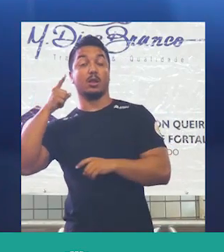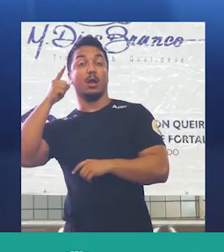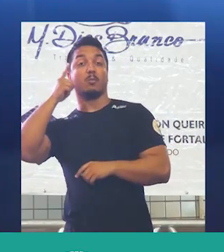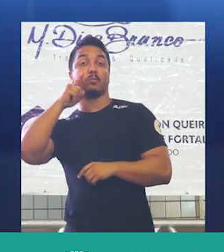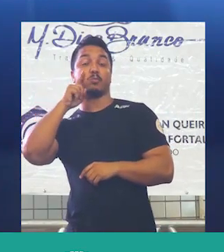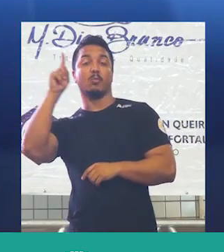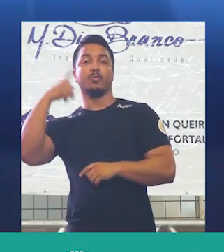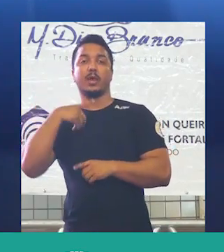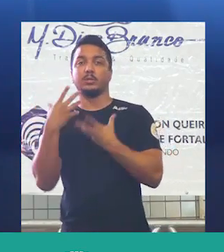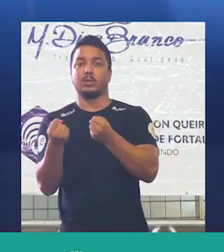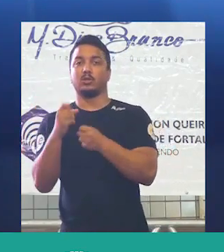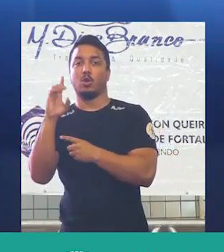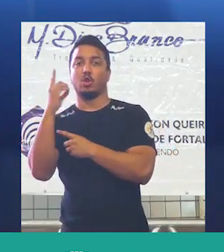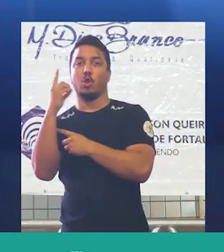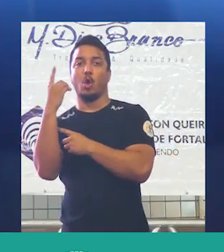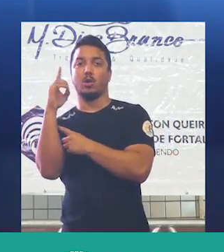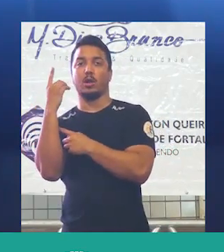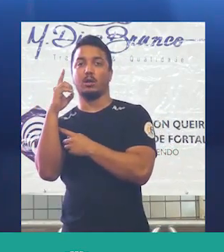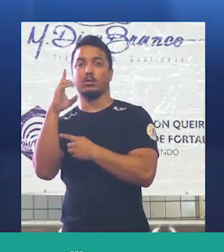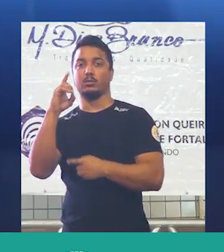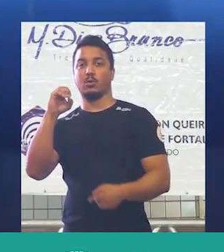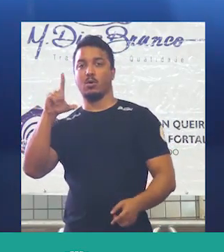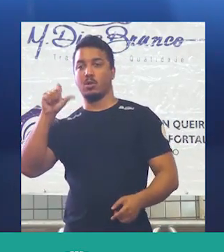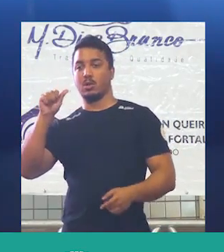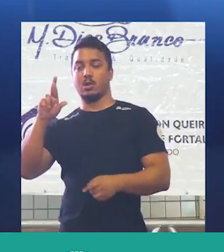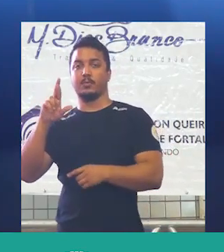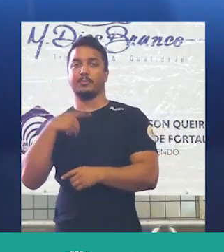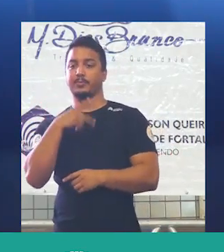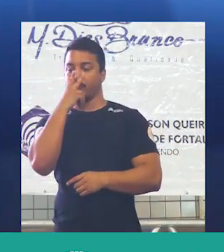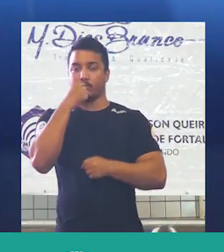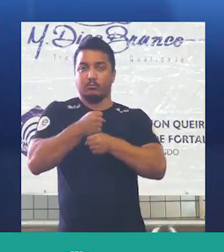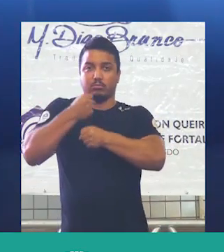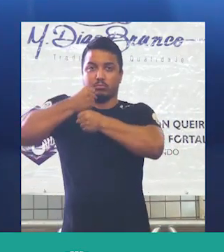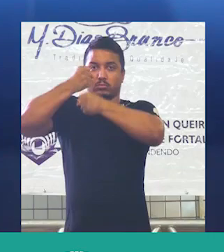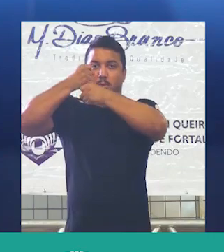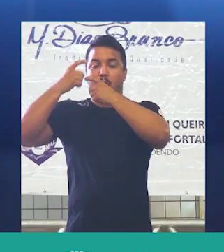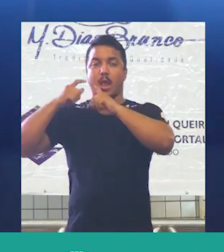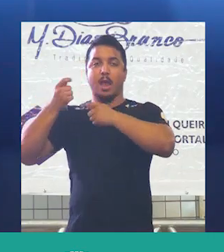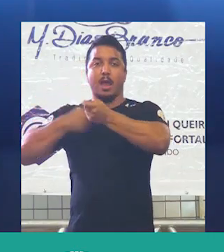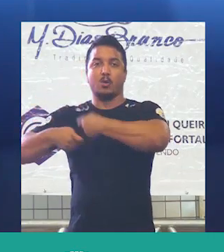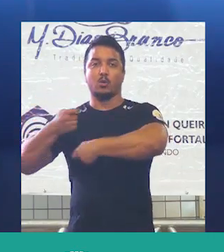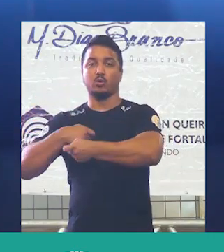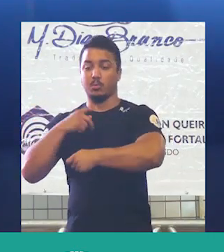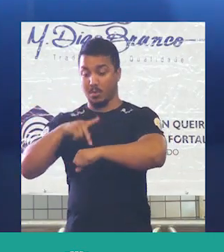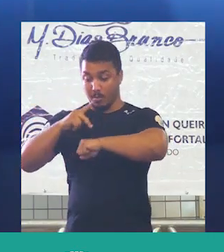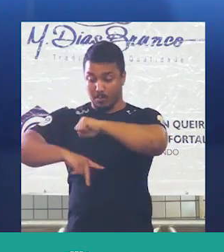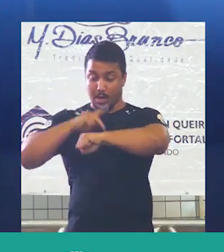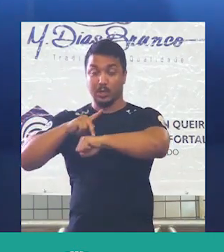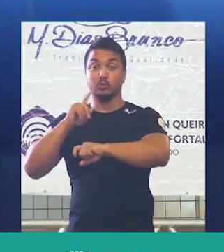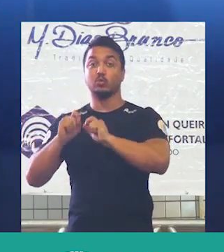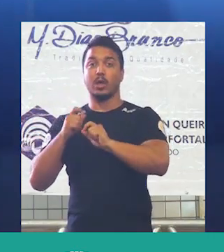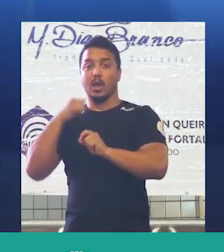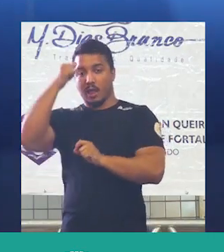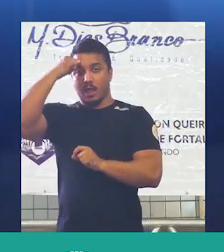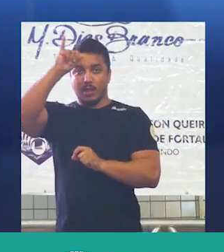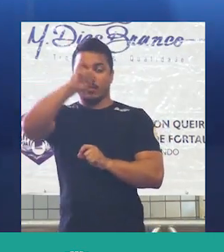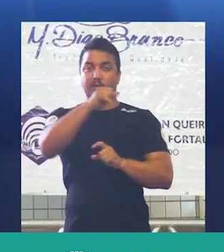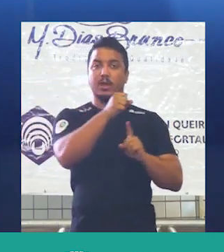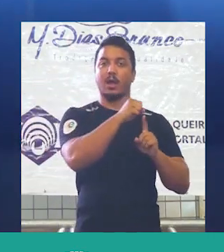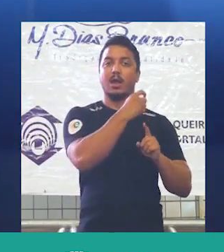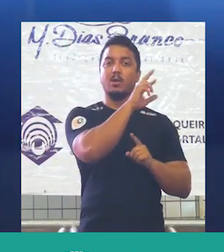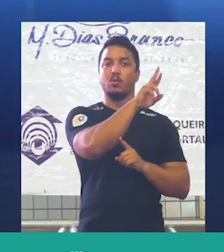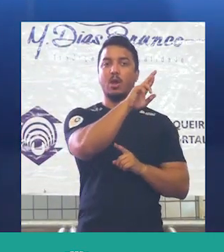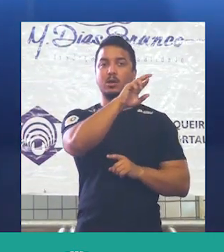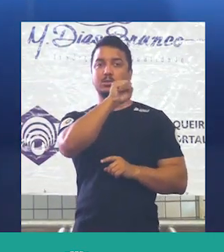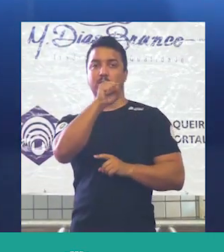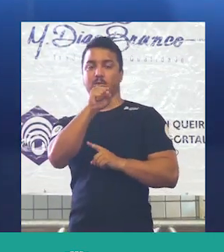dólar, que funcionava da seguinte forma: reconstrução da economia dos países para impedir a invasão das